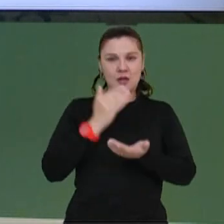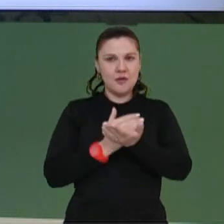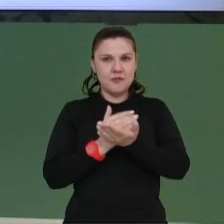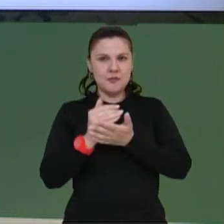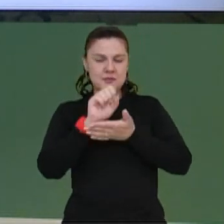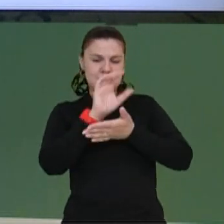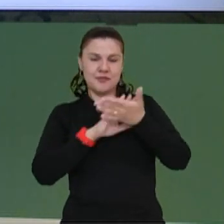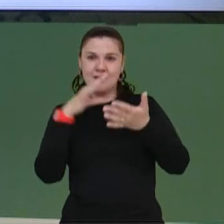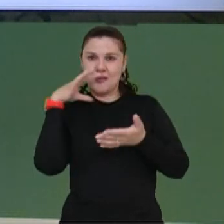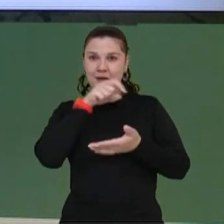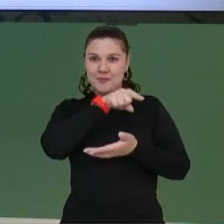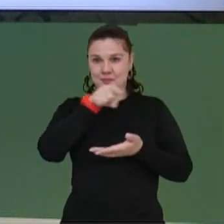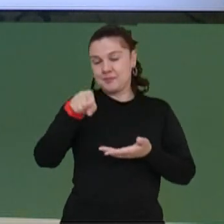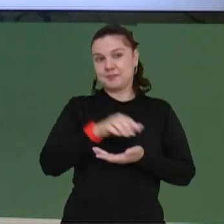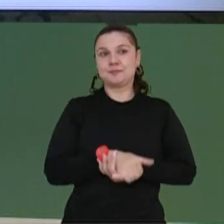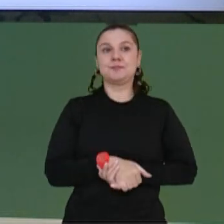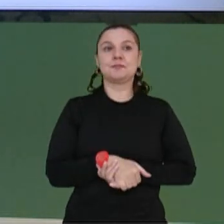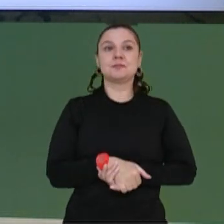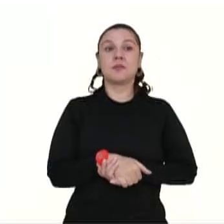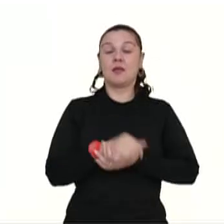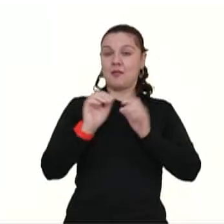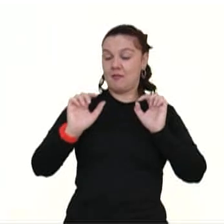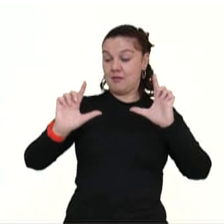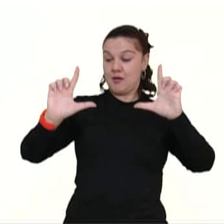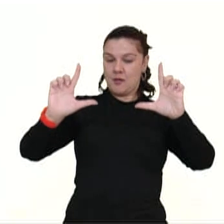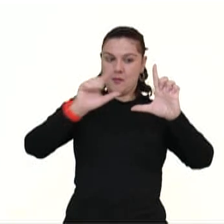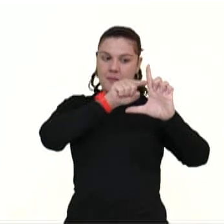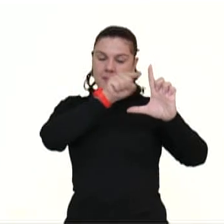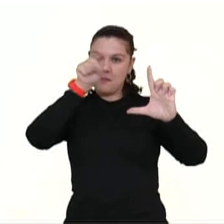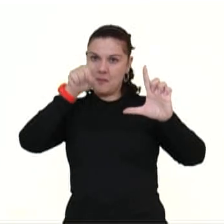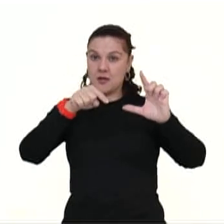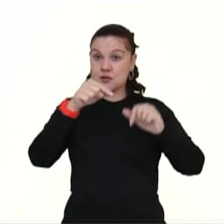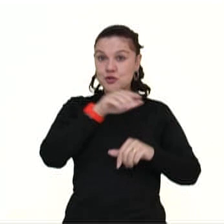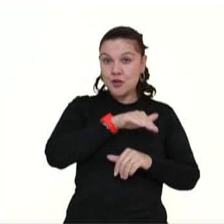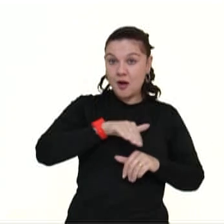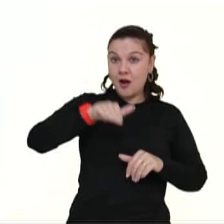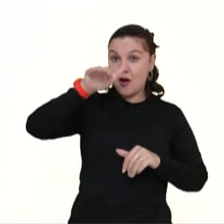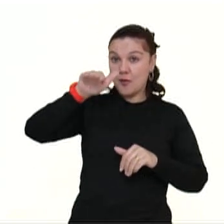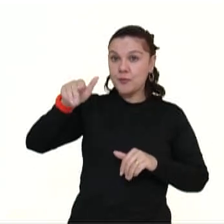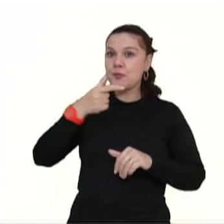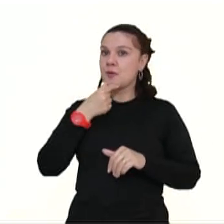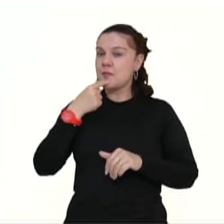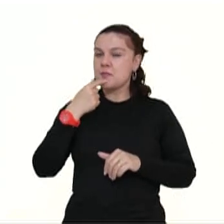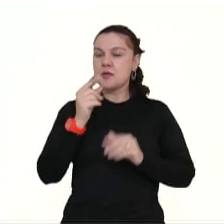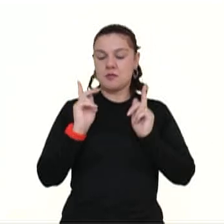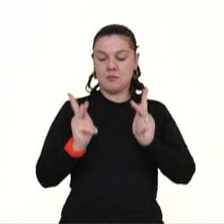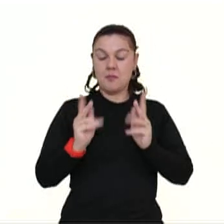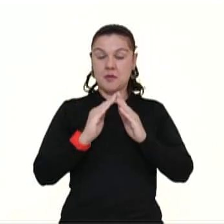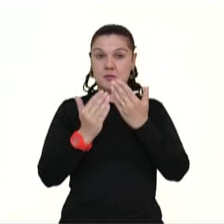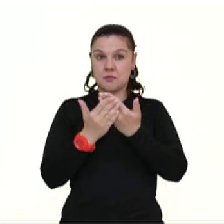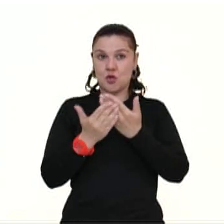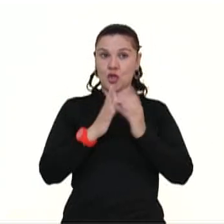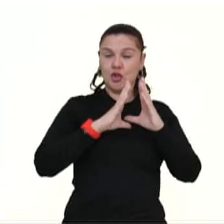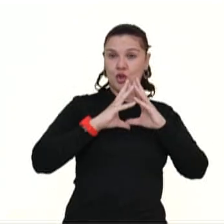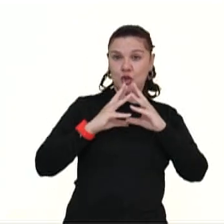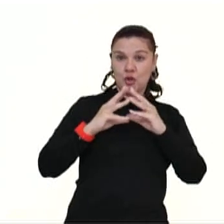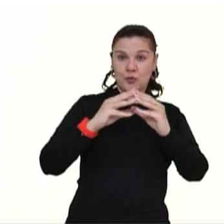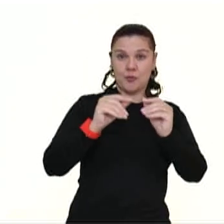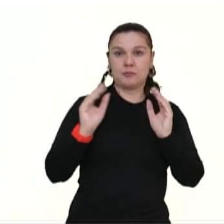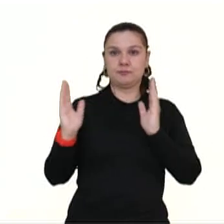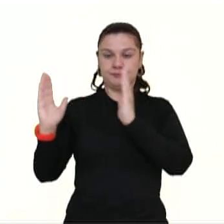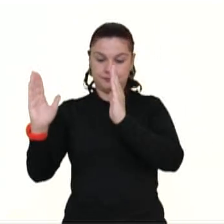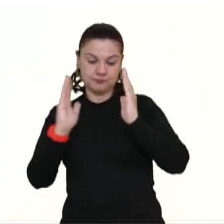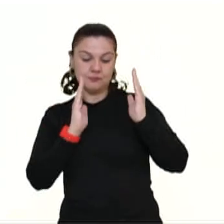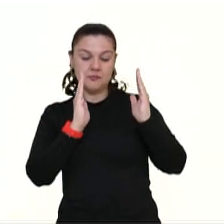Então eu tenho um exercício aqui para vocês, olha só. Temos abaixo a relação das alturas de alguns meninos de uma mesma escola. Então eu peguei todos os meninos,